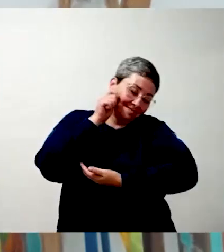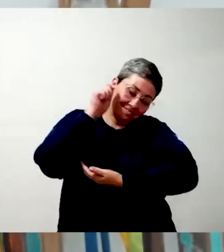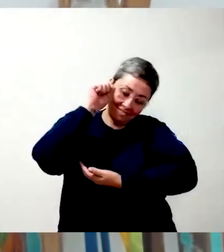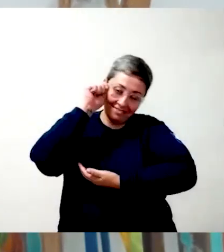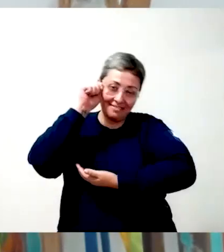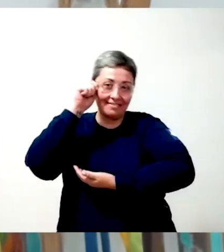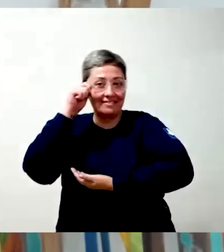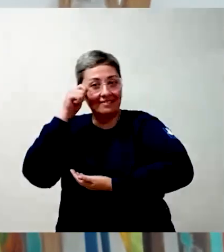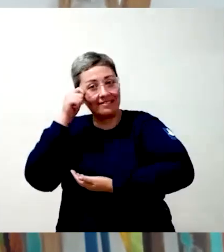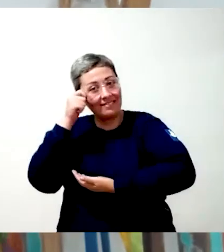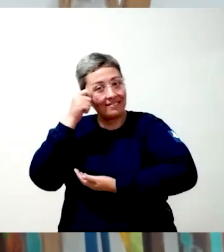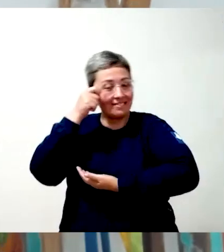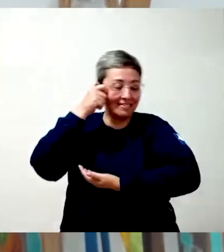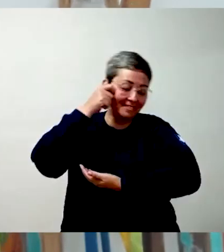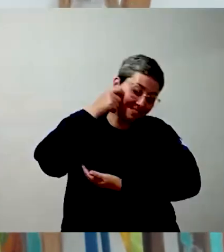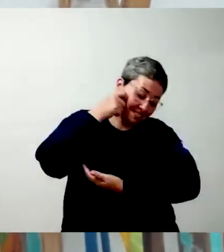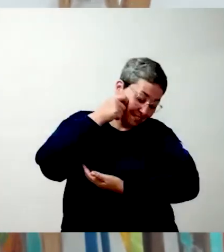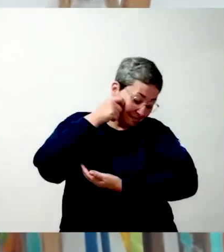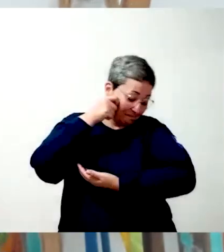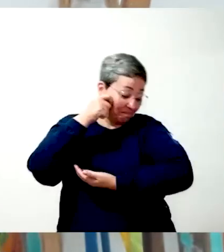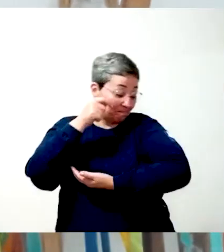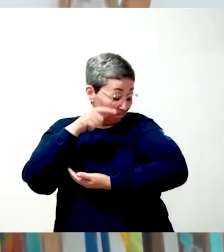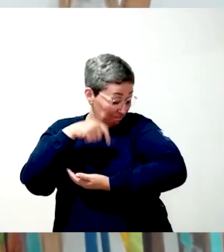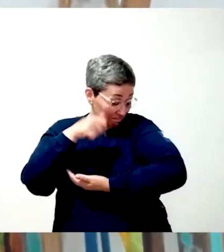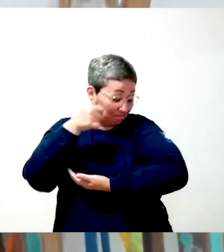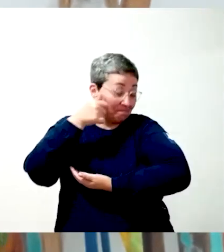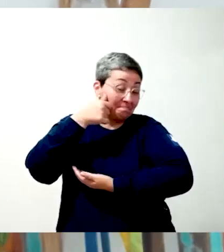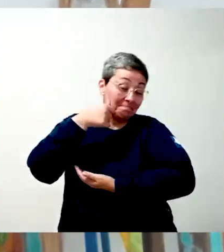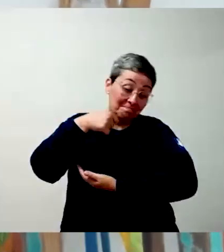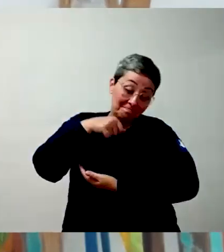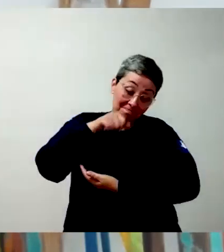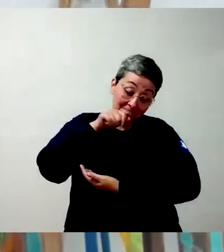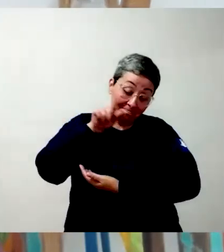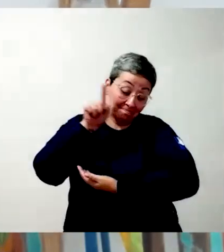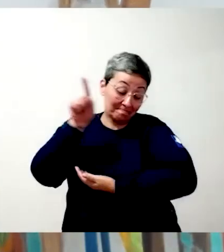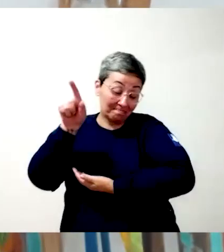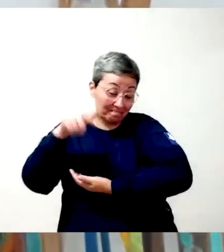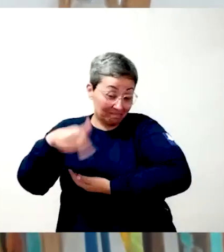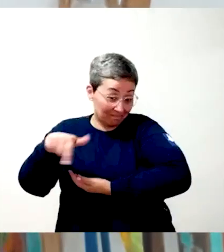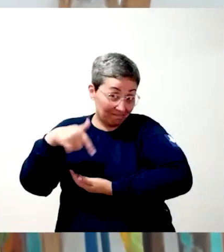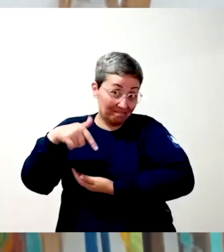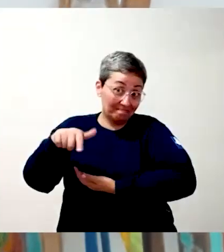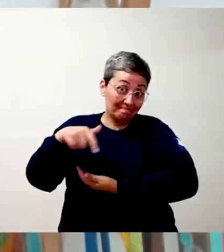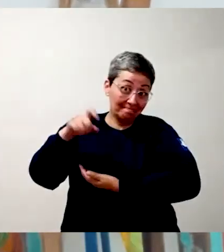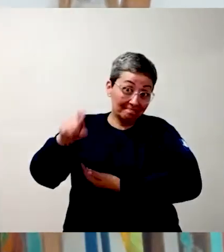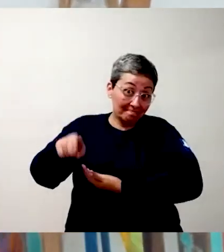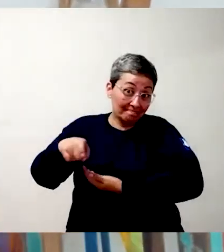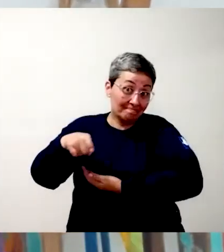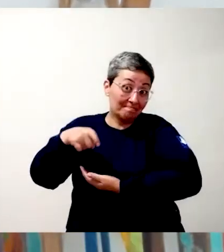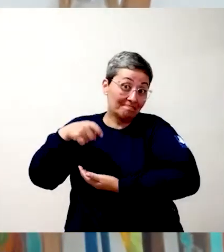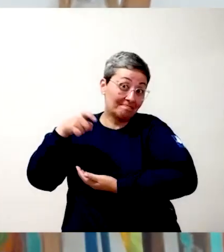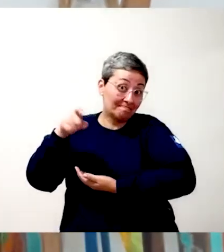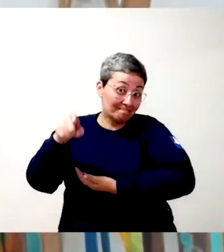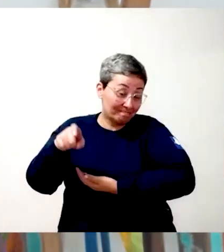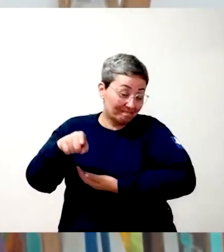Duerme, duerme, negrito, que tu mamá está en el